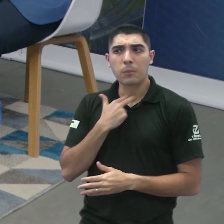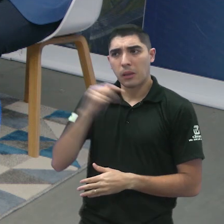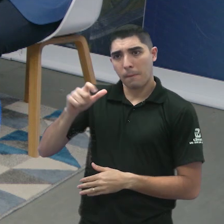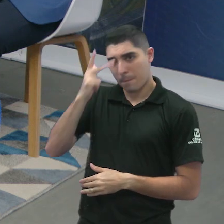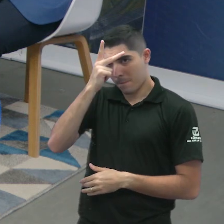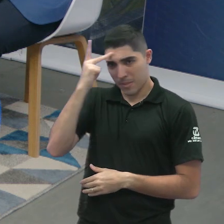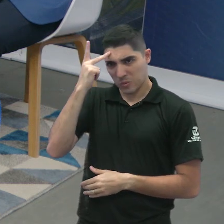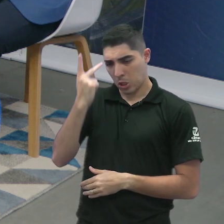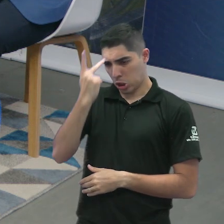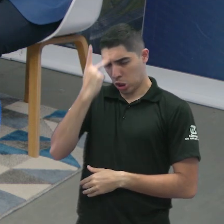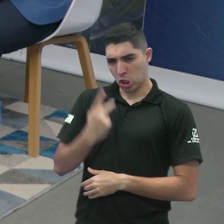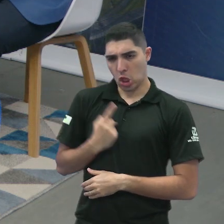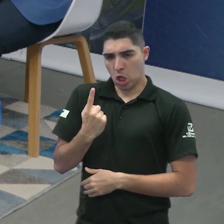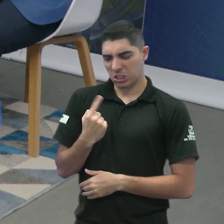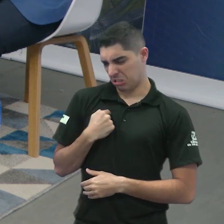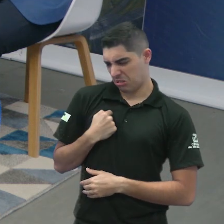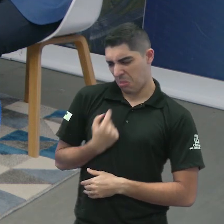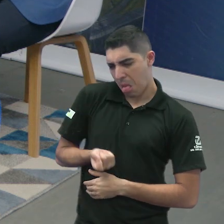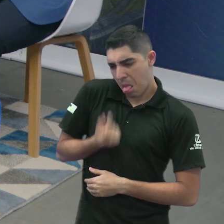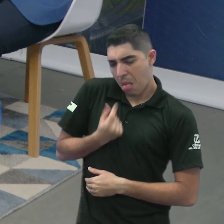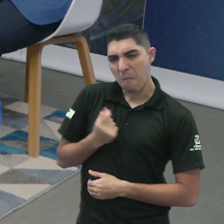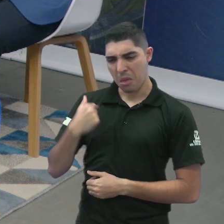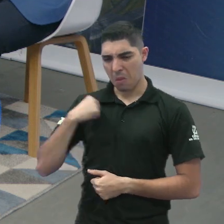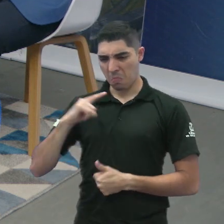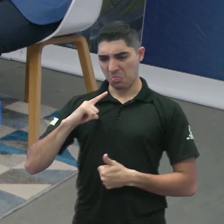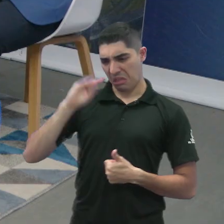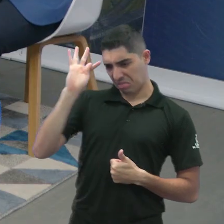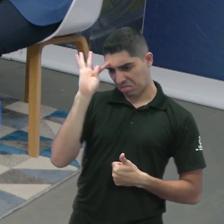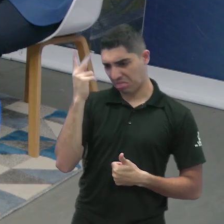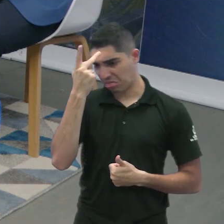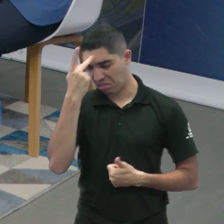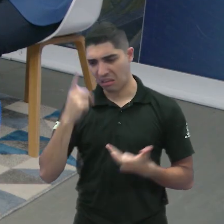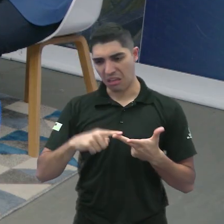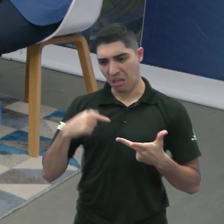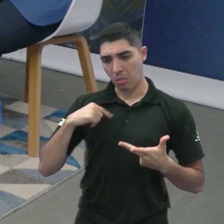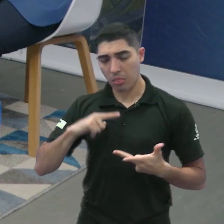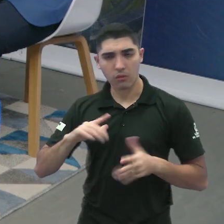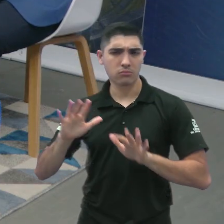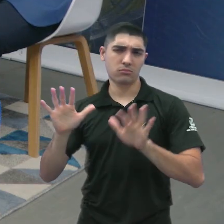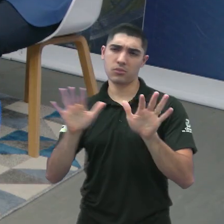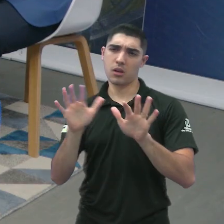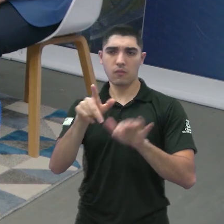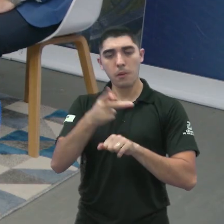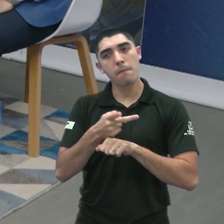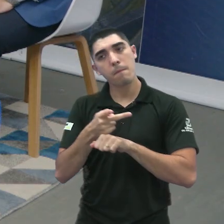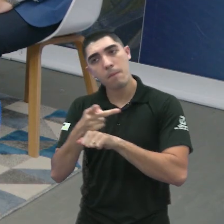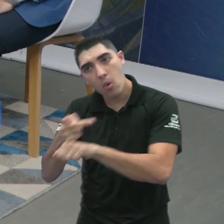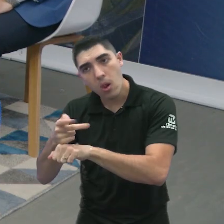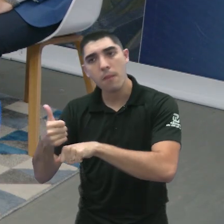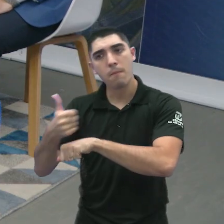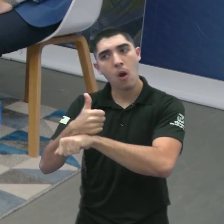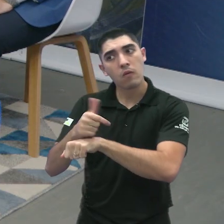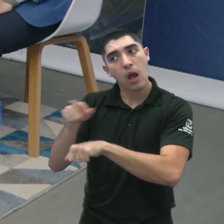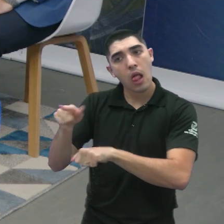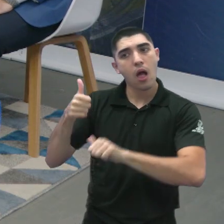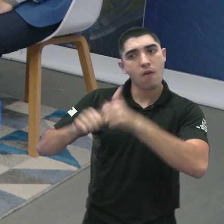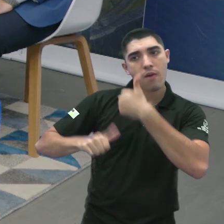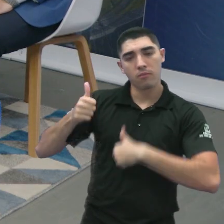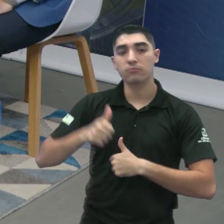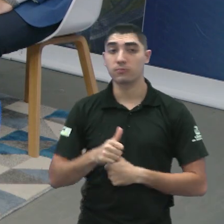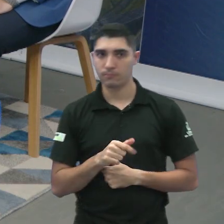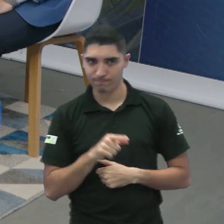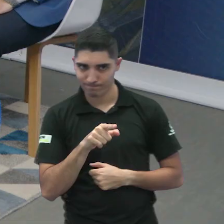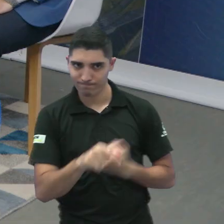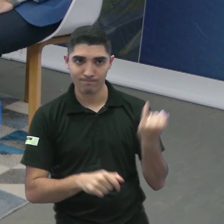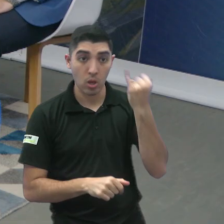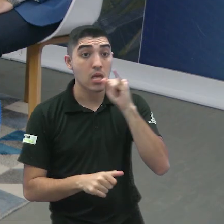automedicar, dar um diagnóstico próprio, eu tenho TDAH, eu tenho isso. Não, tem que procurar um profissional, É essencial, fundamental.